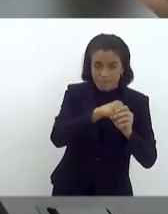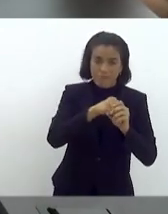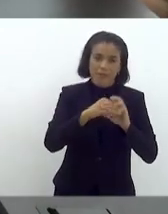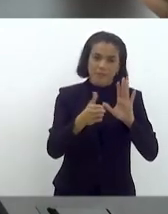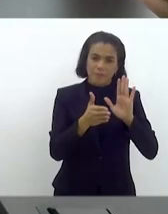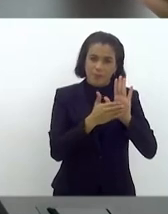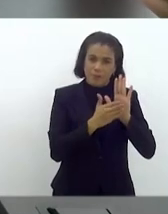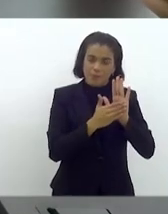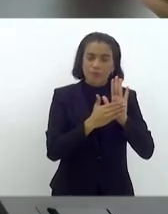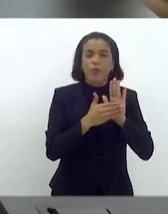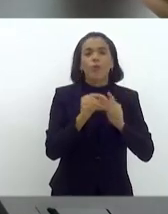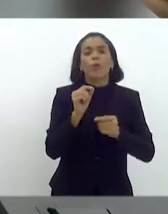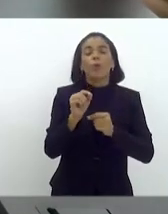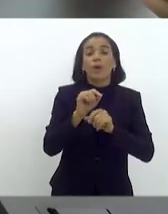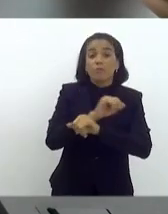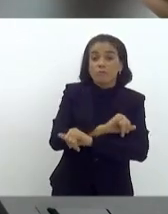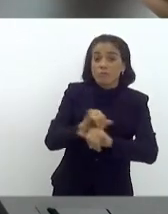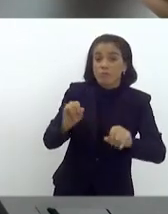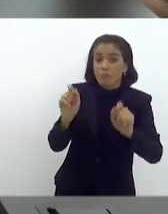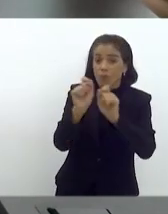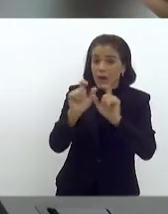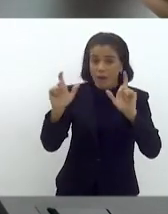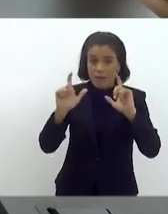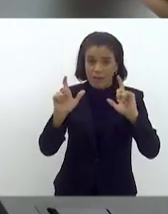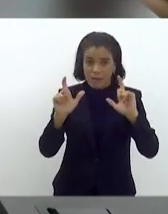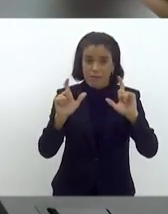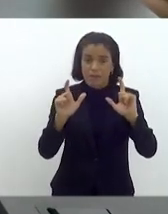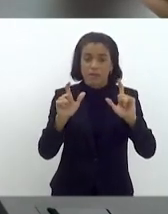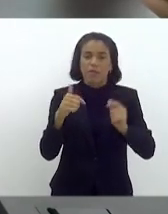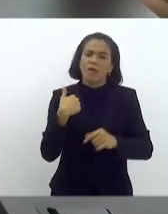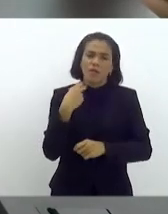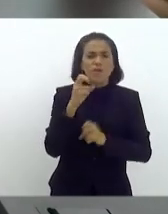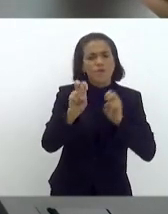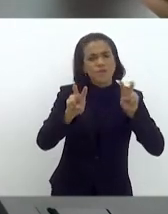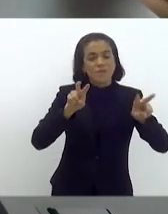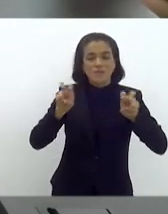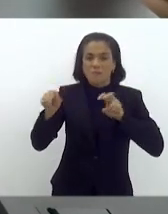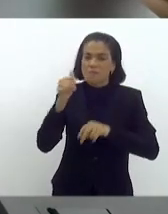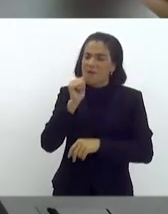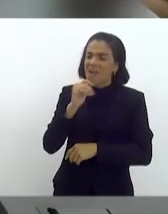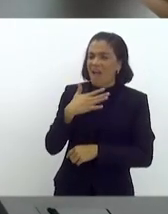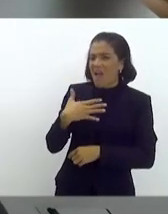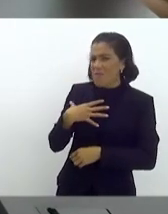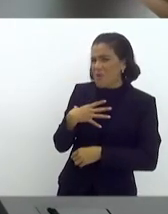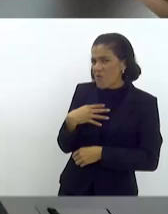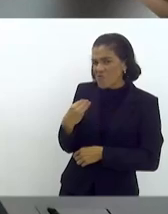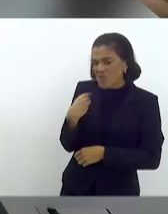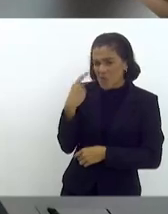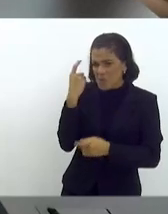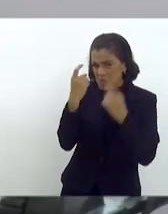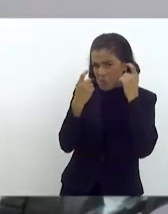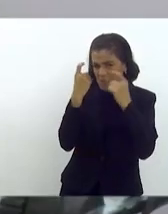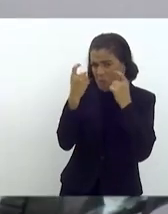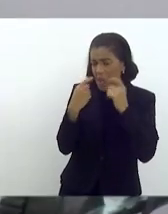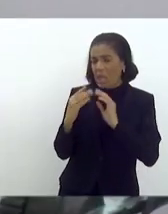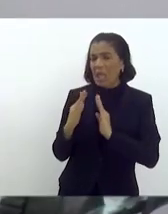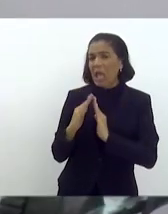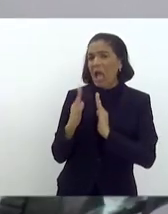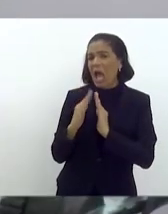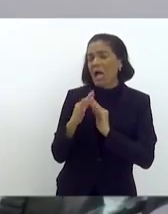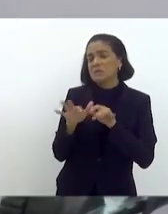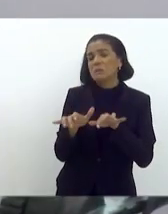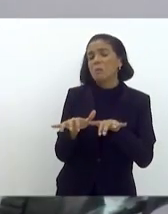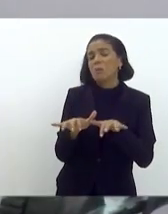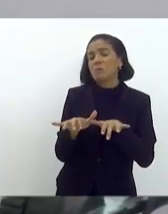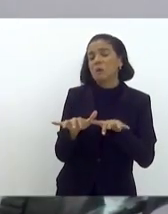projeto como um alerta né a gente eu vejo um anjo dizendo assim ai meu filho não me preocupe ele fica em casa vendo